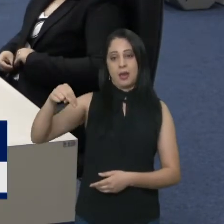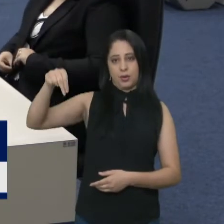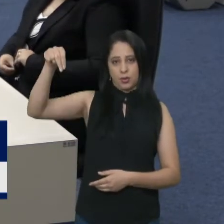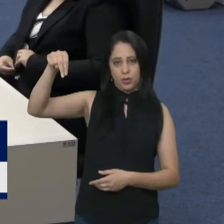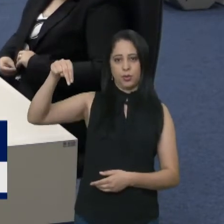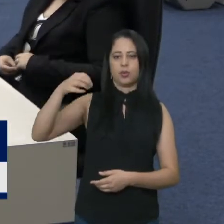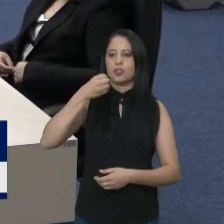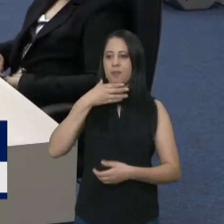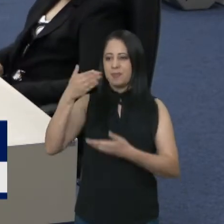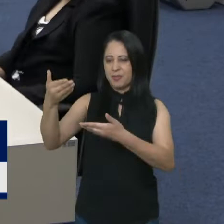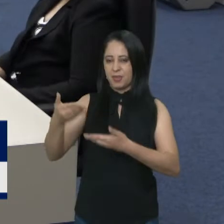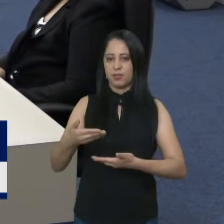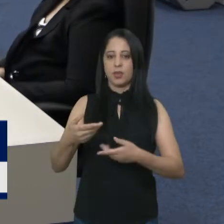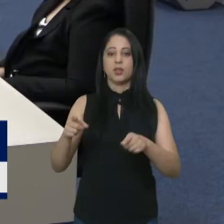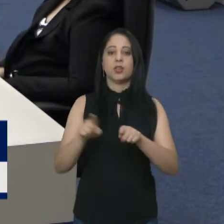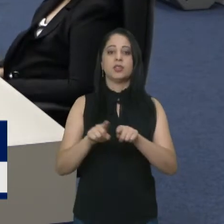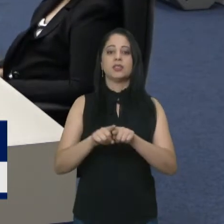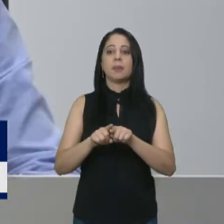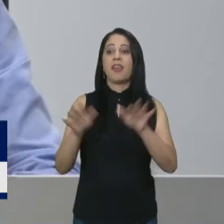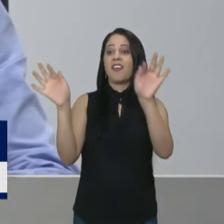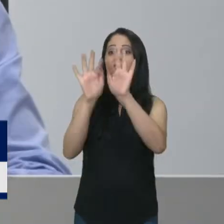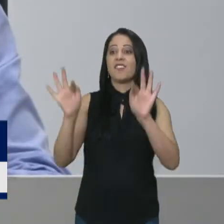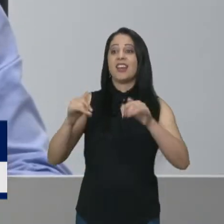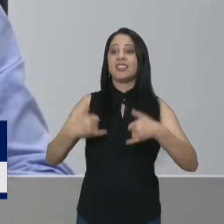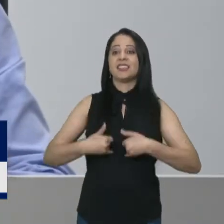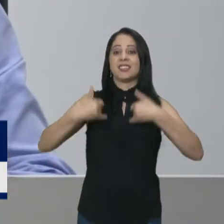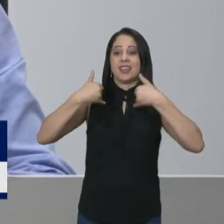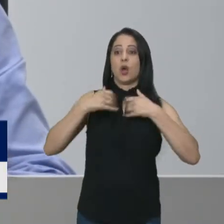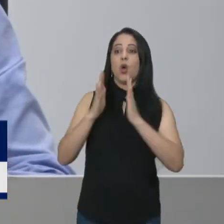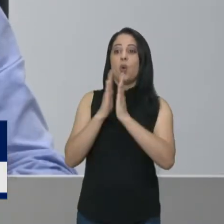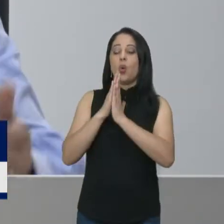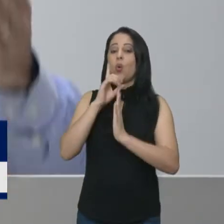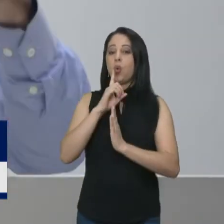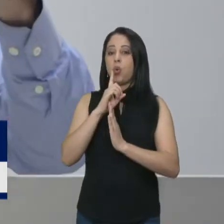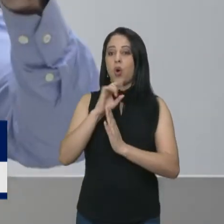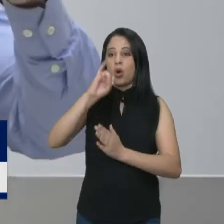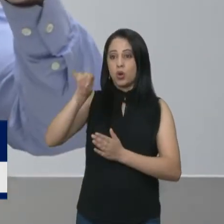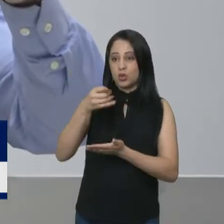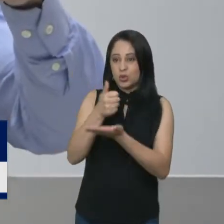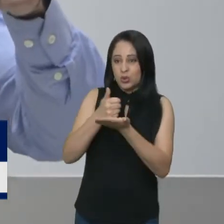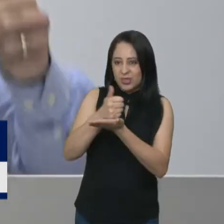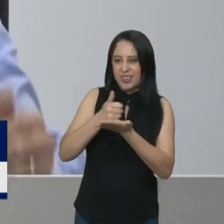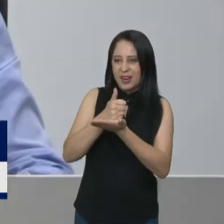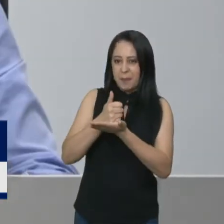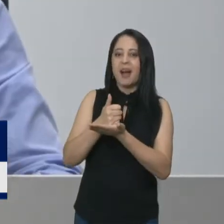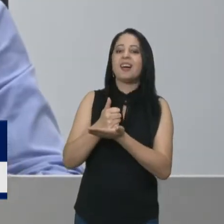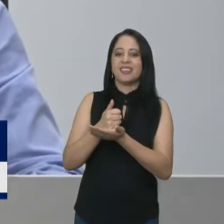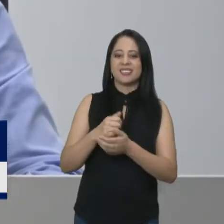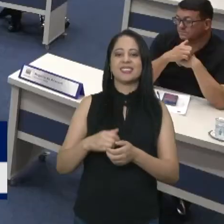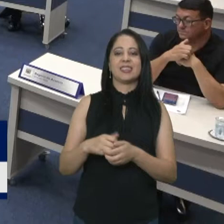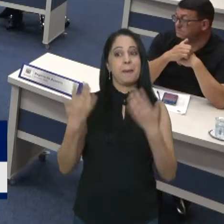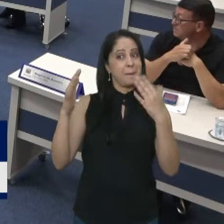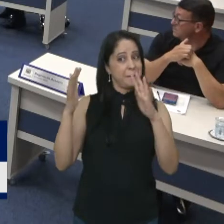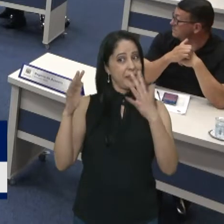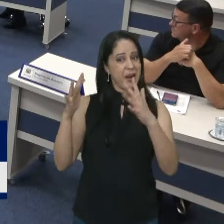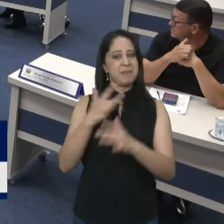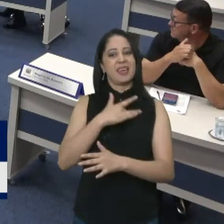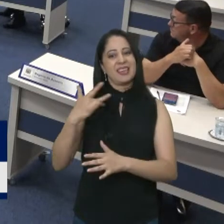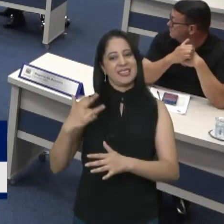Clodoaldo, seja bem-vindo. E também desejar um feliz aniversário para o Júnior, né, Júnior? Seu aniversário hoje, né? Júnior da farmácia, feliz aniversário, muita